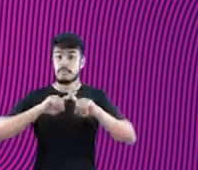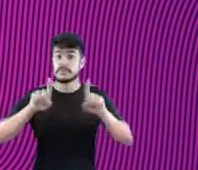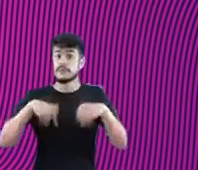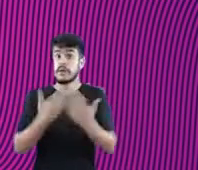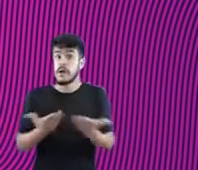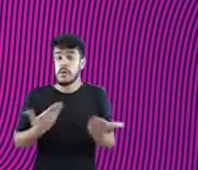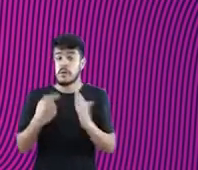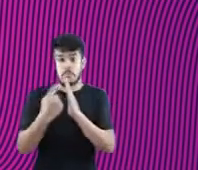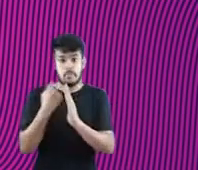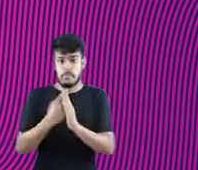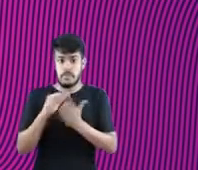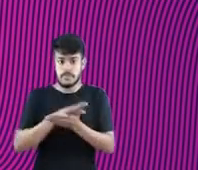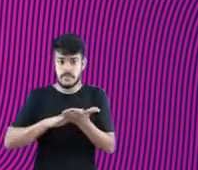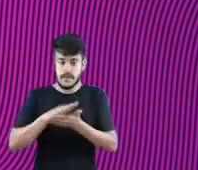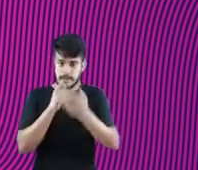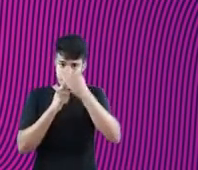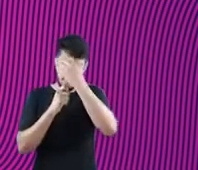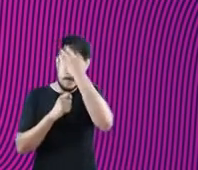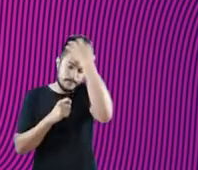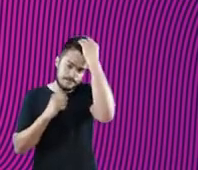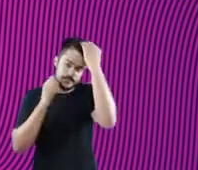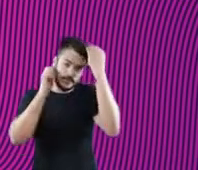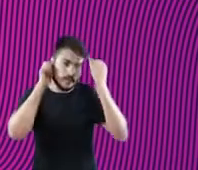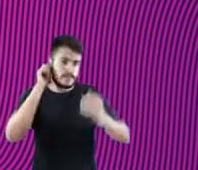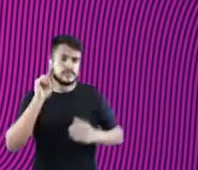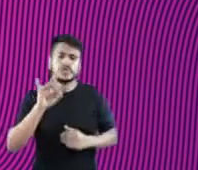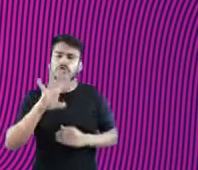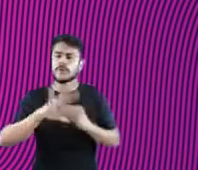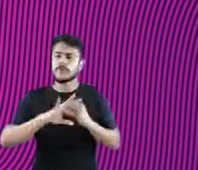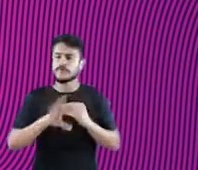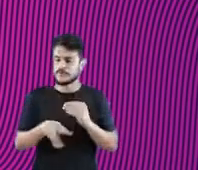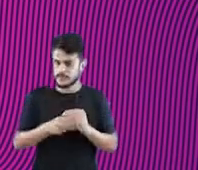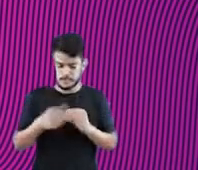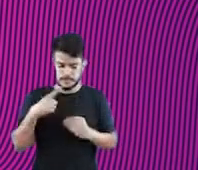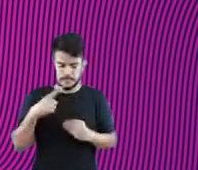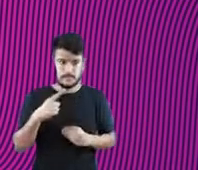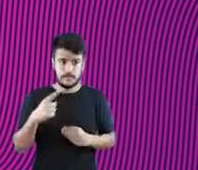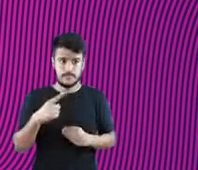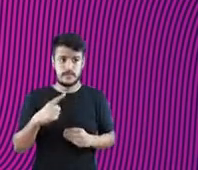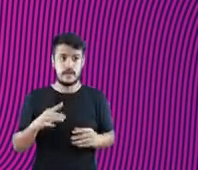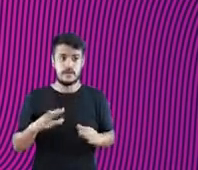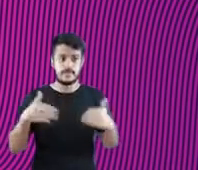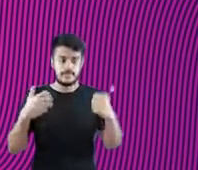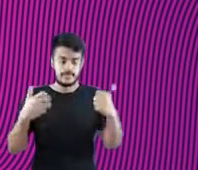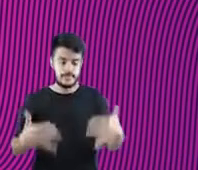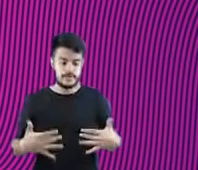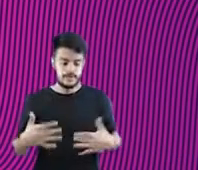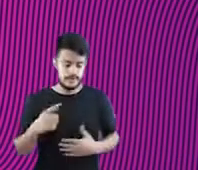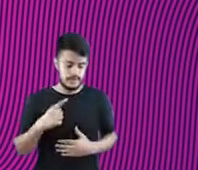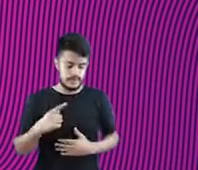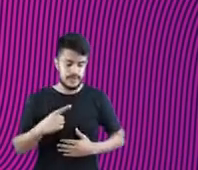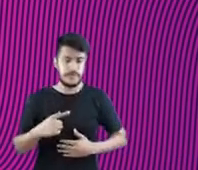pergunta. Eu queria só fazer uma colocação, né, que eu até fiz uma provocação ali na